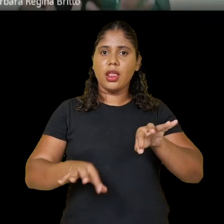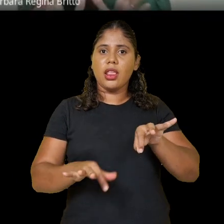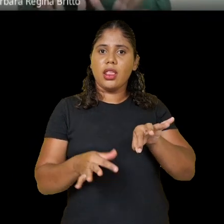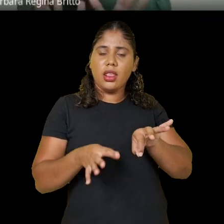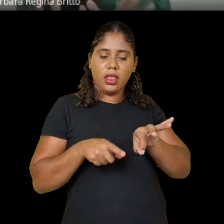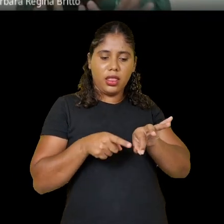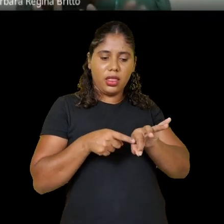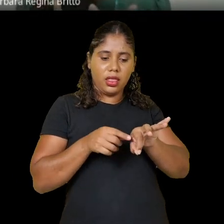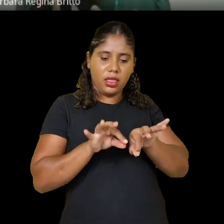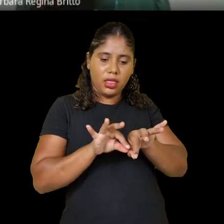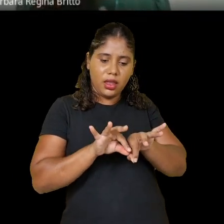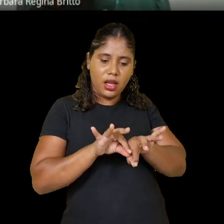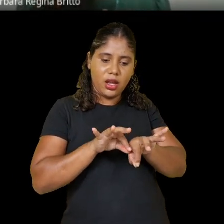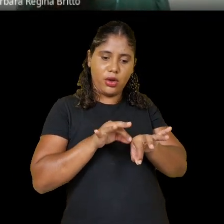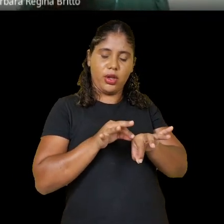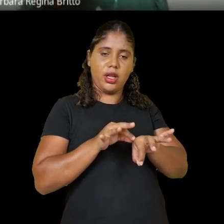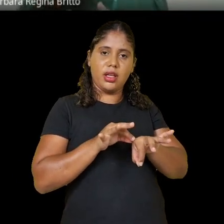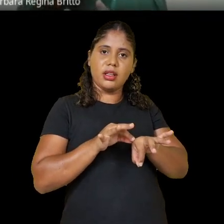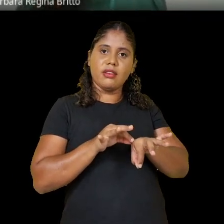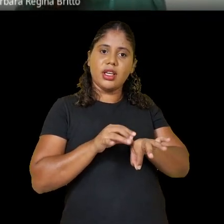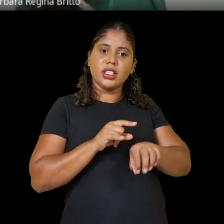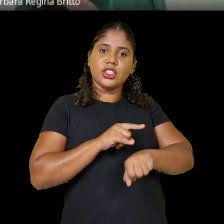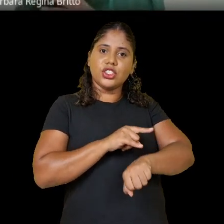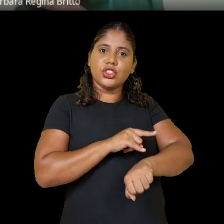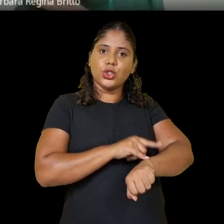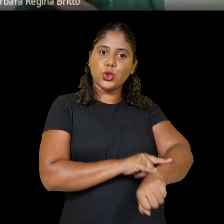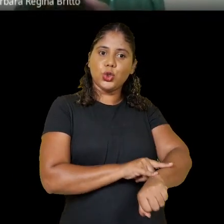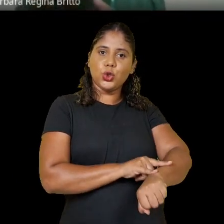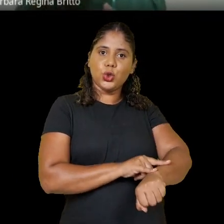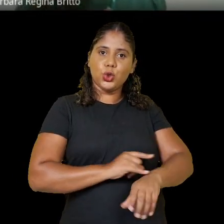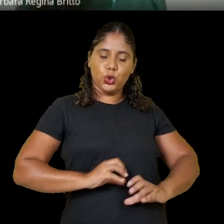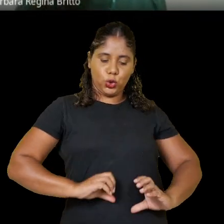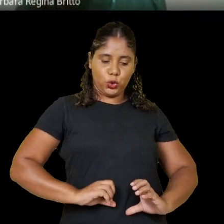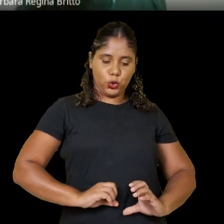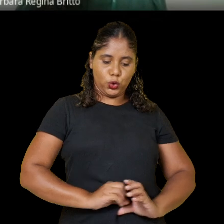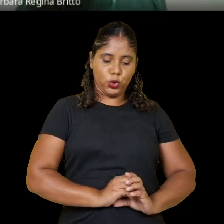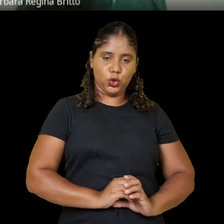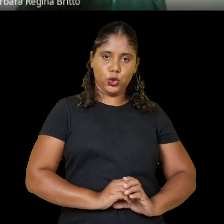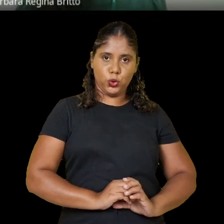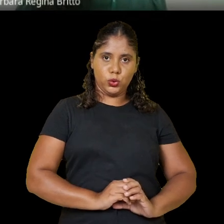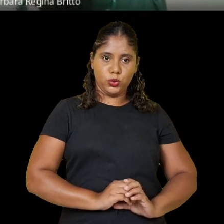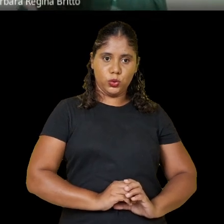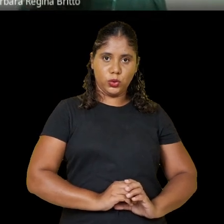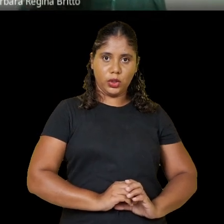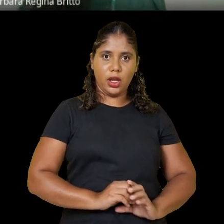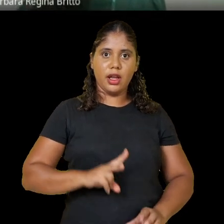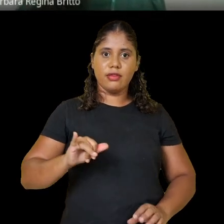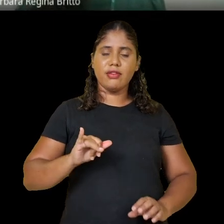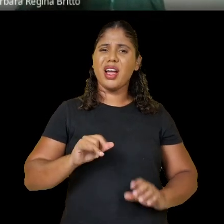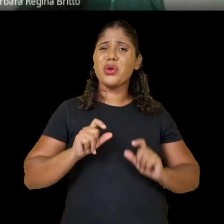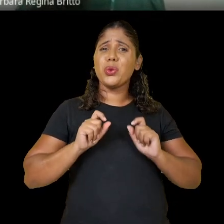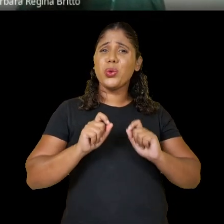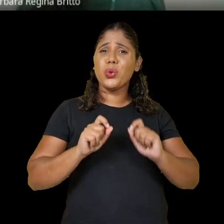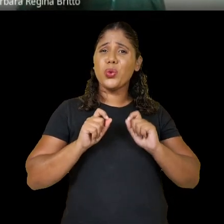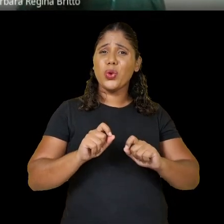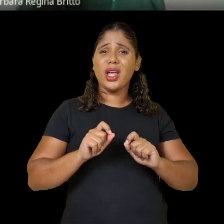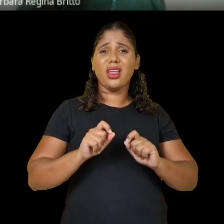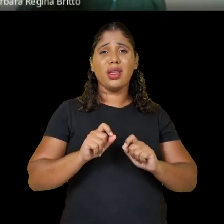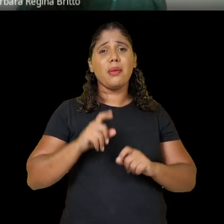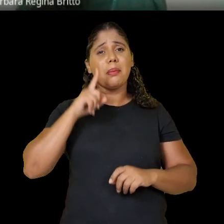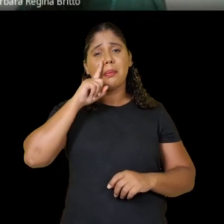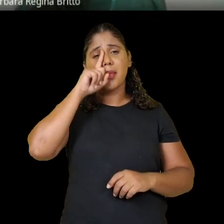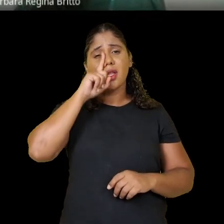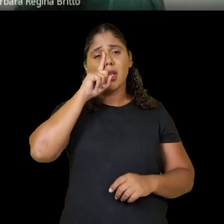é tipo um estacionamento urinário, e retenção assim da urina. Isso favorece muito a proliferação de